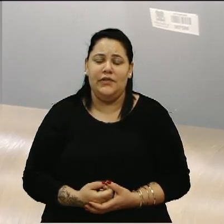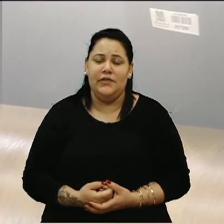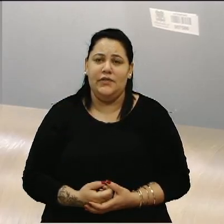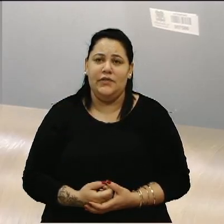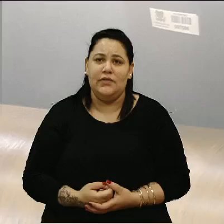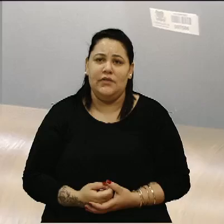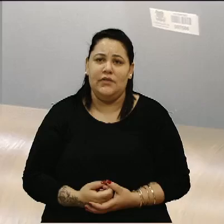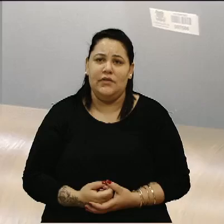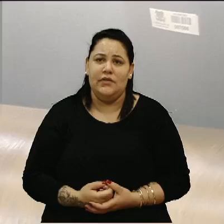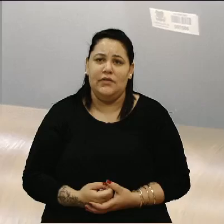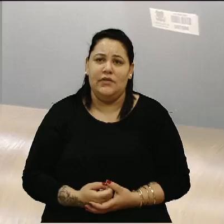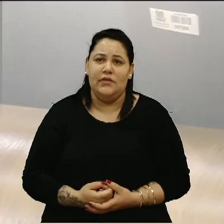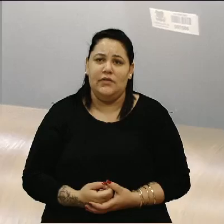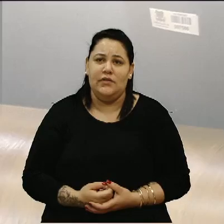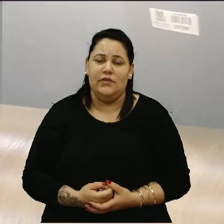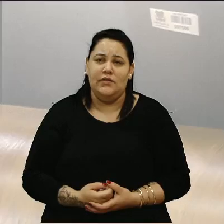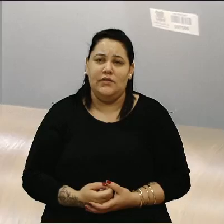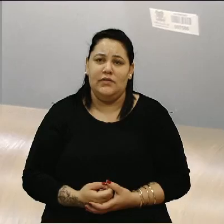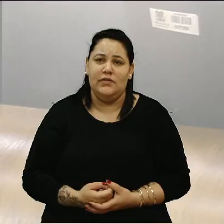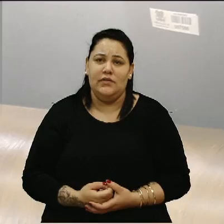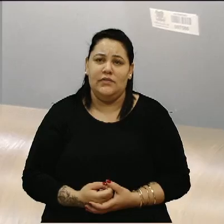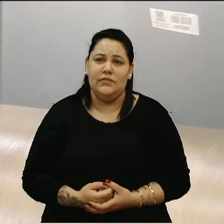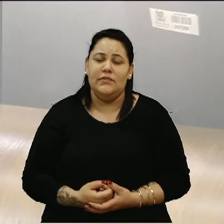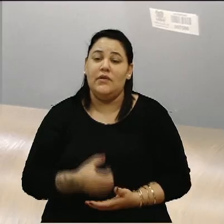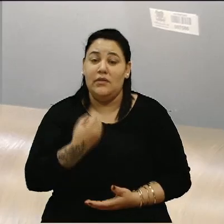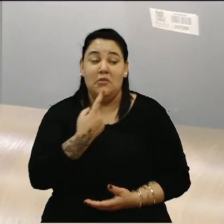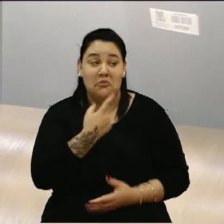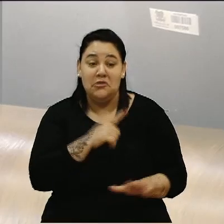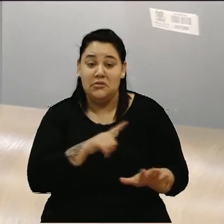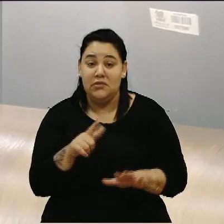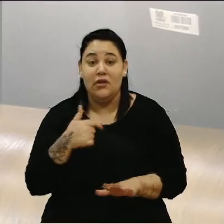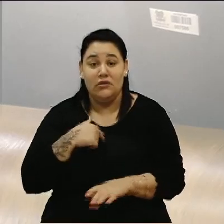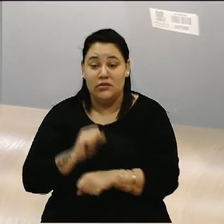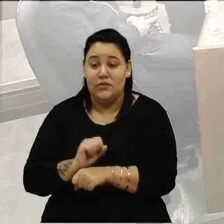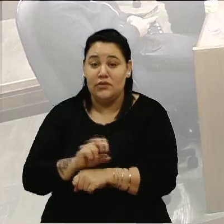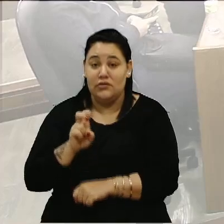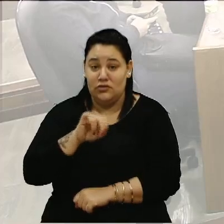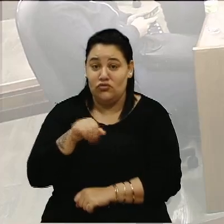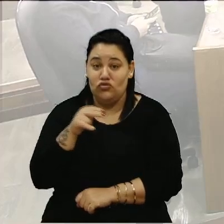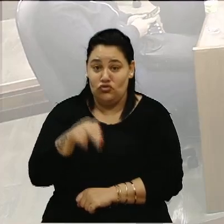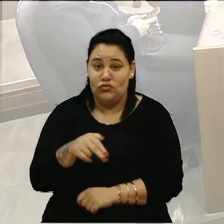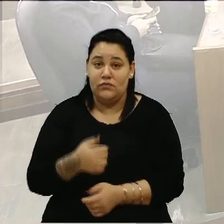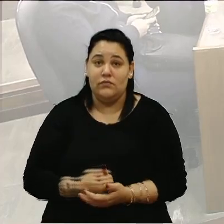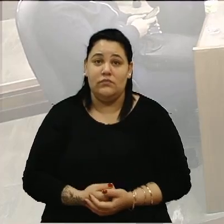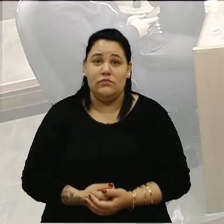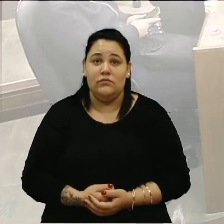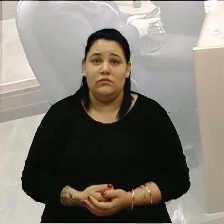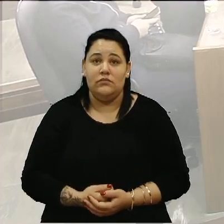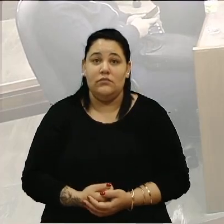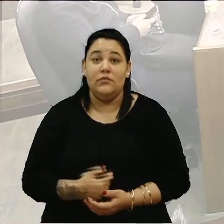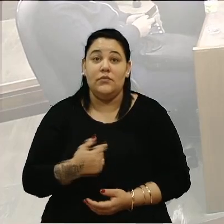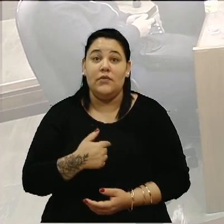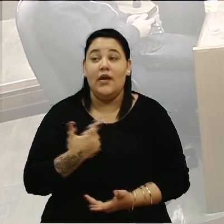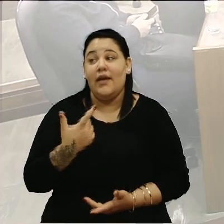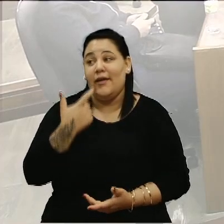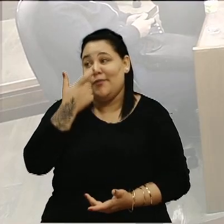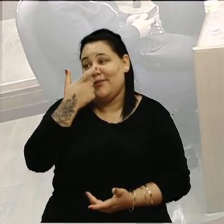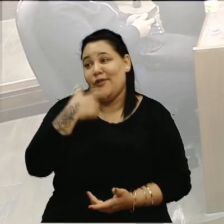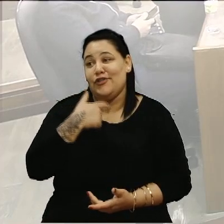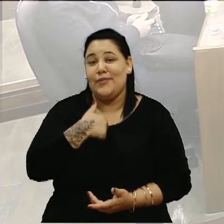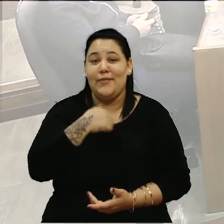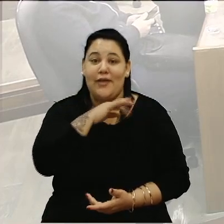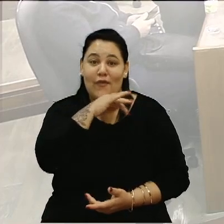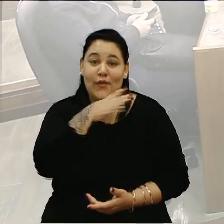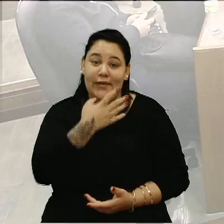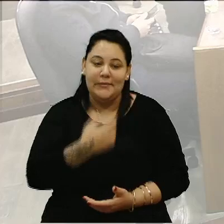Então, obrigado. Mas o senhor tá bem. Só uma semana, eu estou desde o dia 5 de junho. Obrigado. Pois é, achei que pra mim tava ruim, mas enfim, é isso. Eu vou